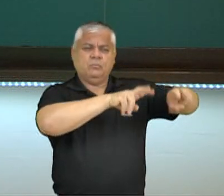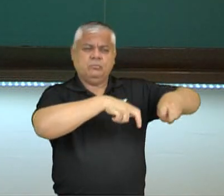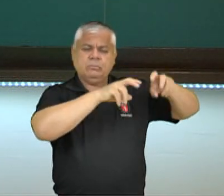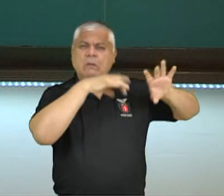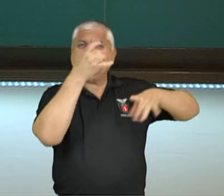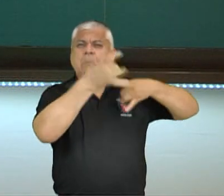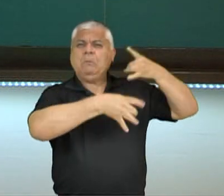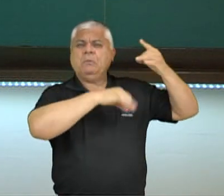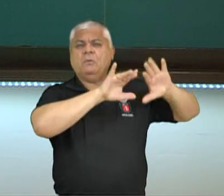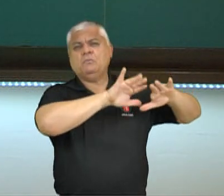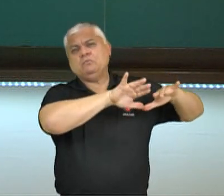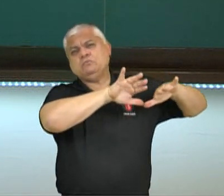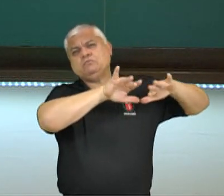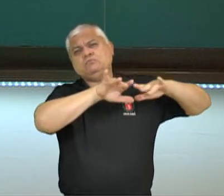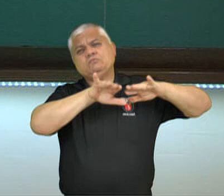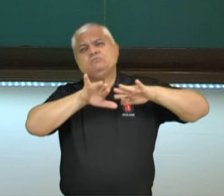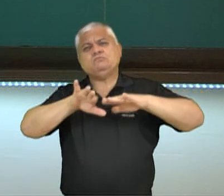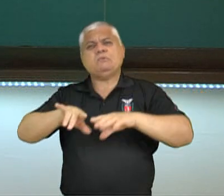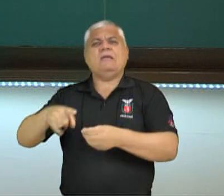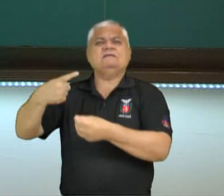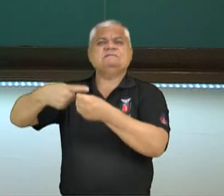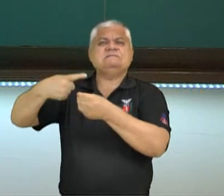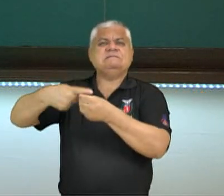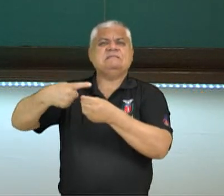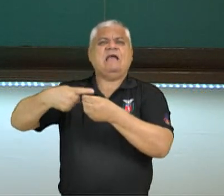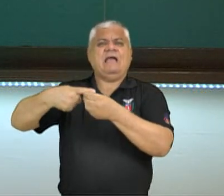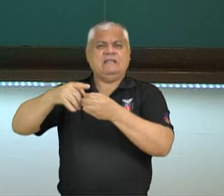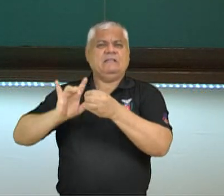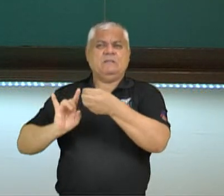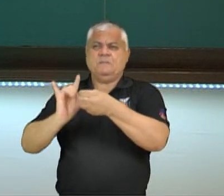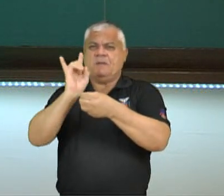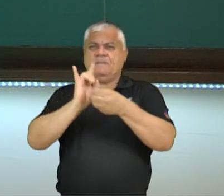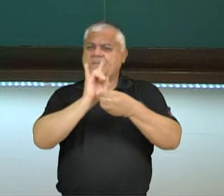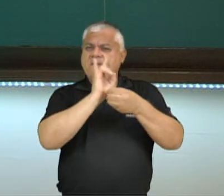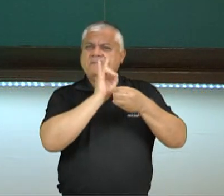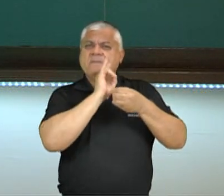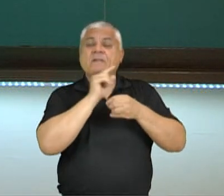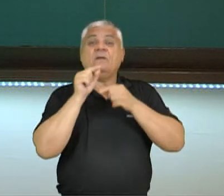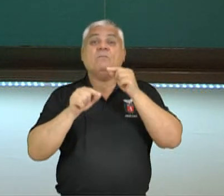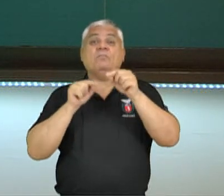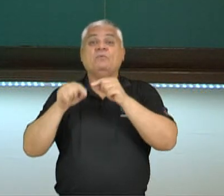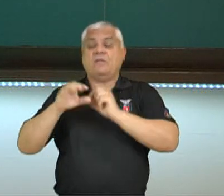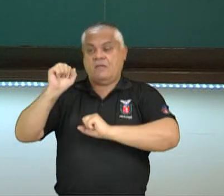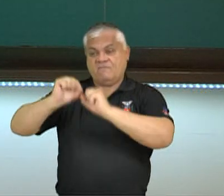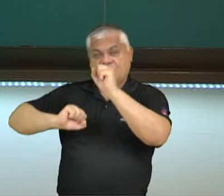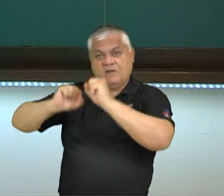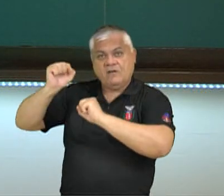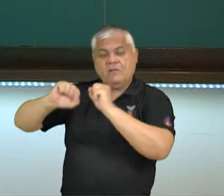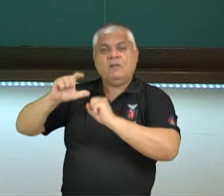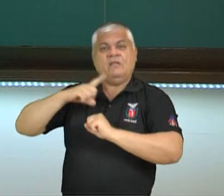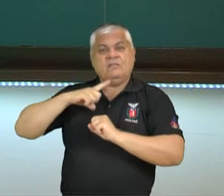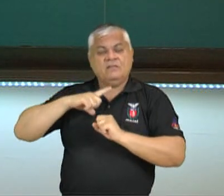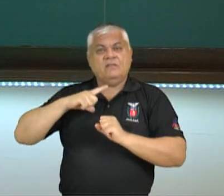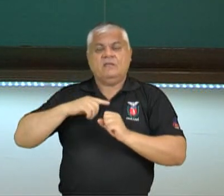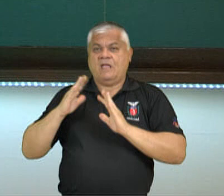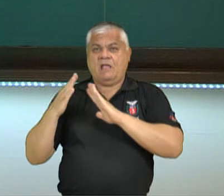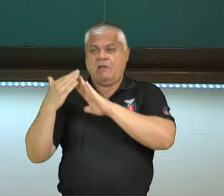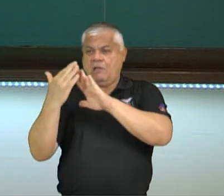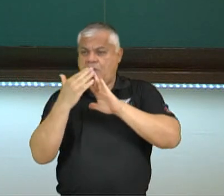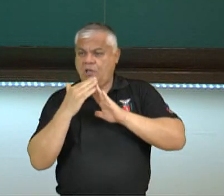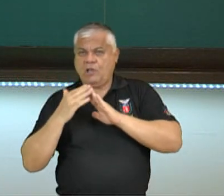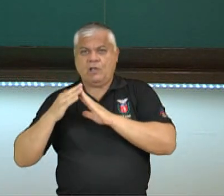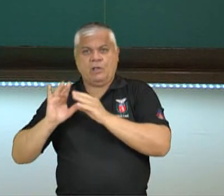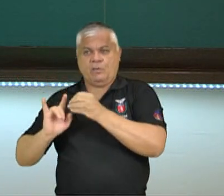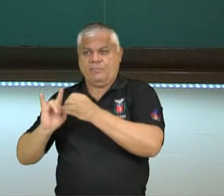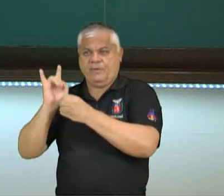deixam a zona rural, vêm para a zona urbana, A Revolução Industrial e o processo de urbanização